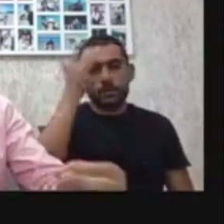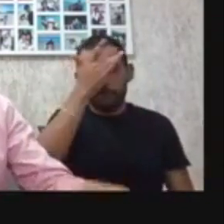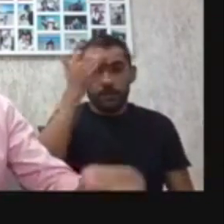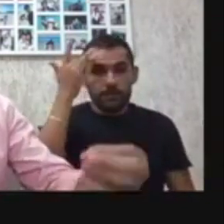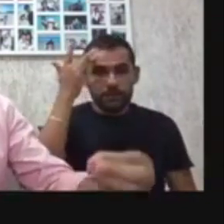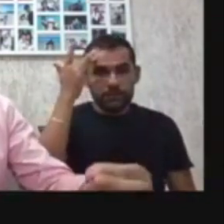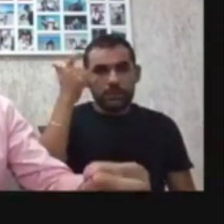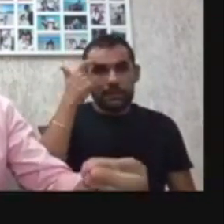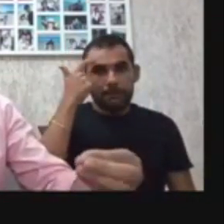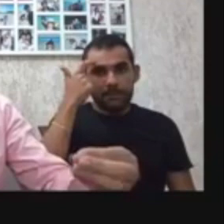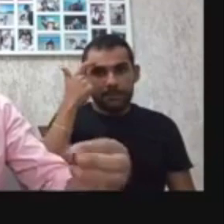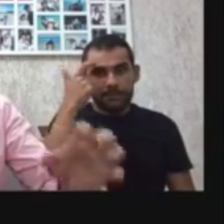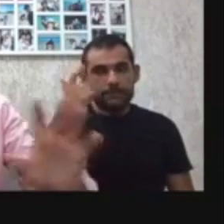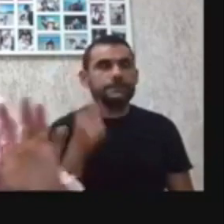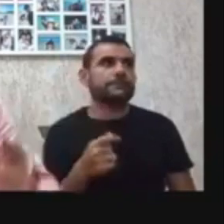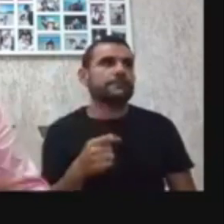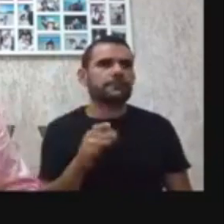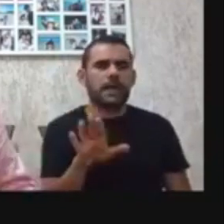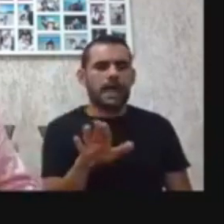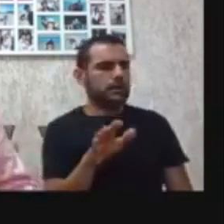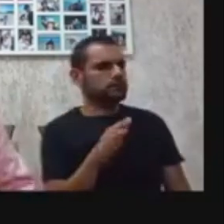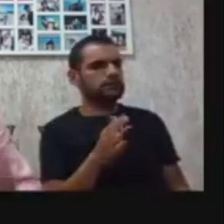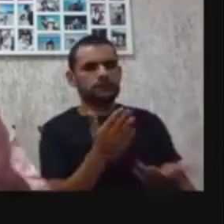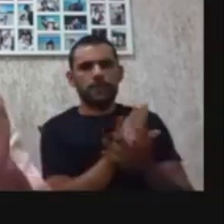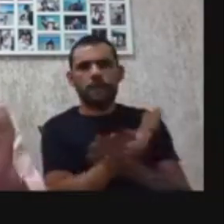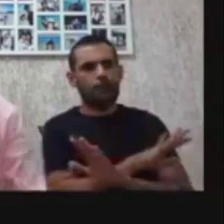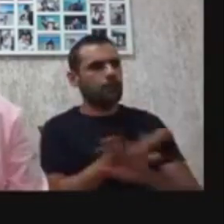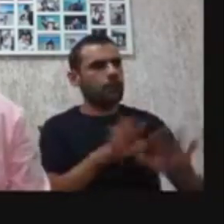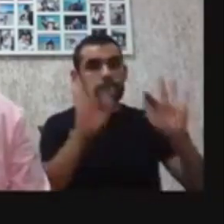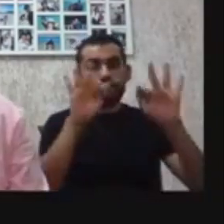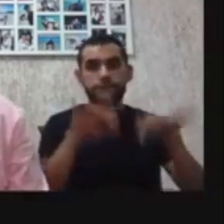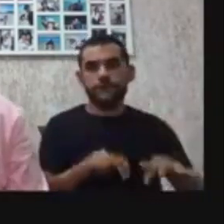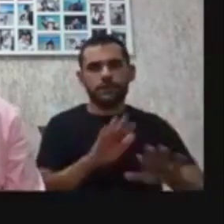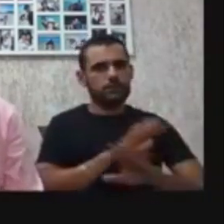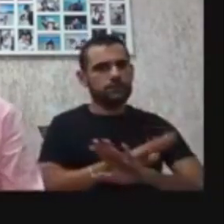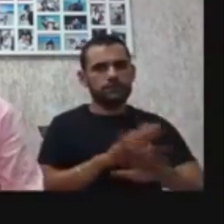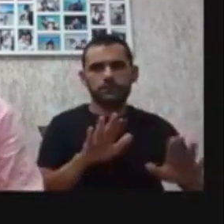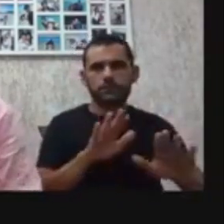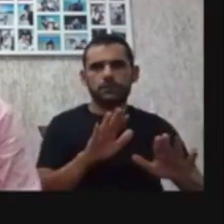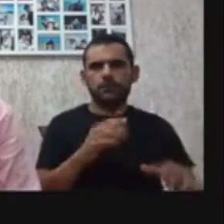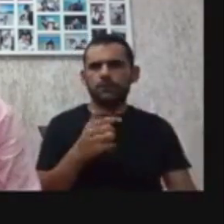pessoas que pensam assim, ah, isso aqui não tem jeito, ah, isso aqui não dá para fazer.